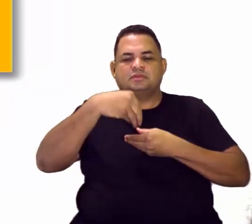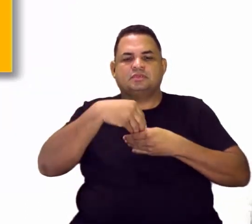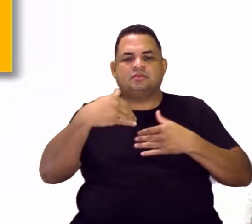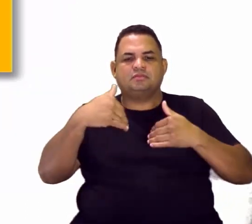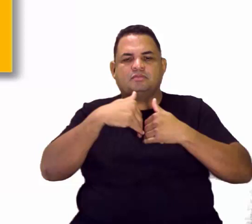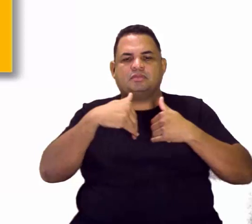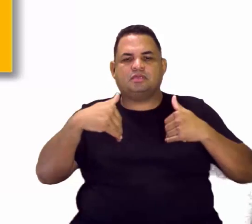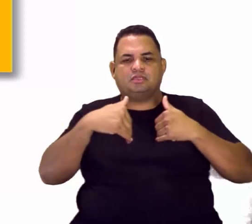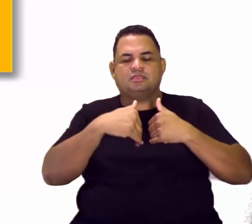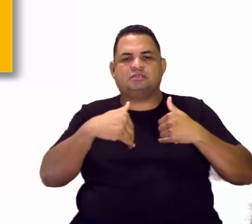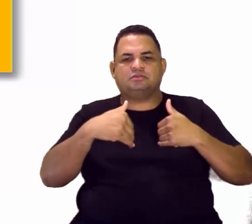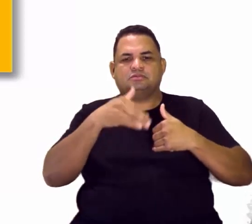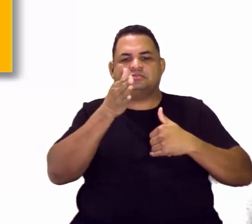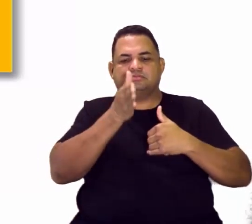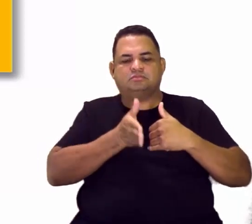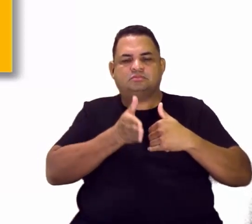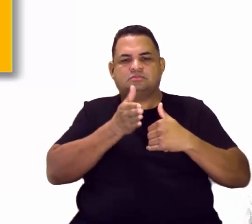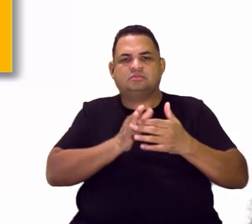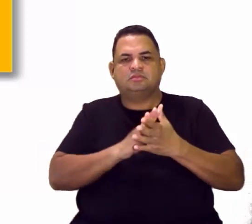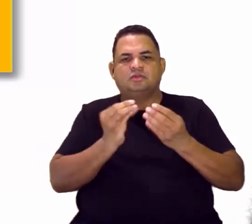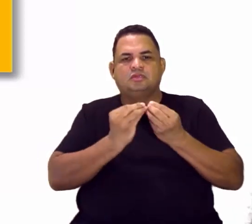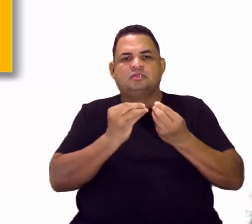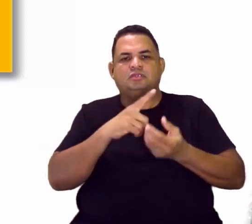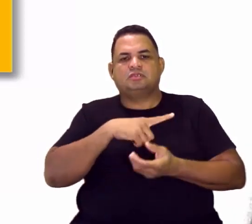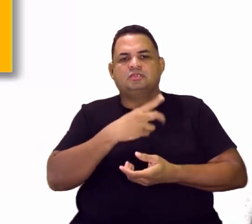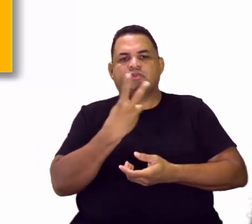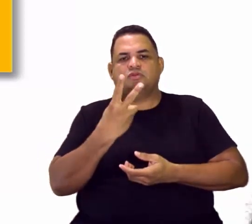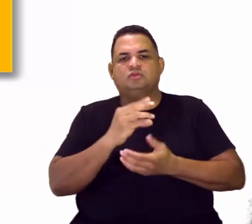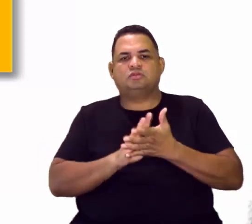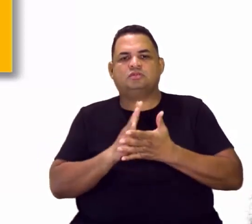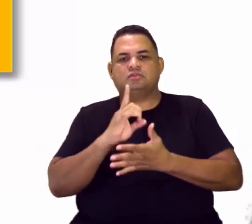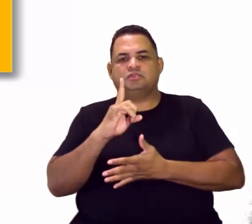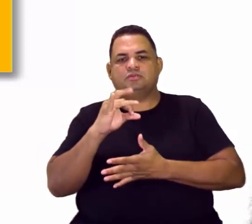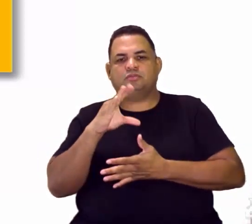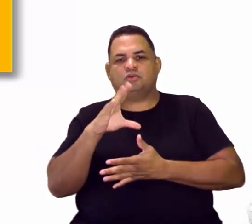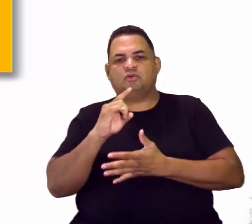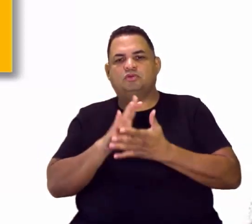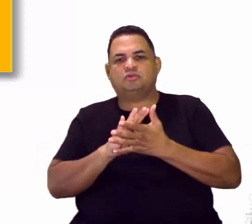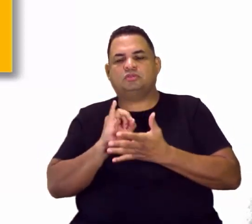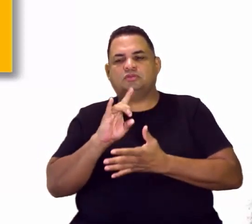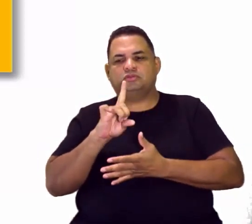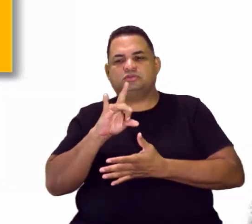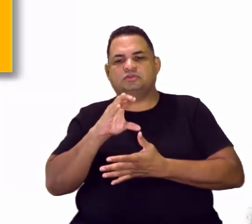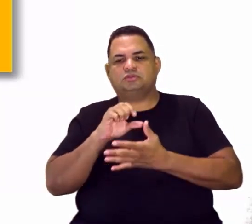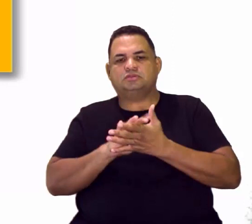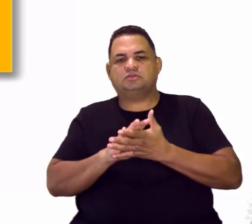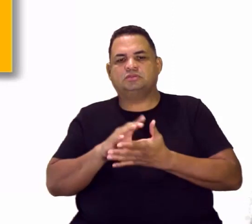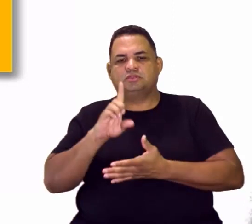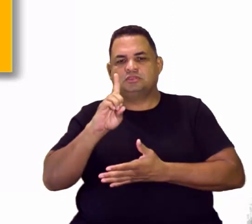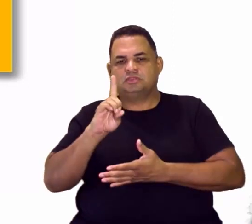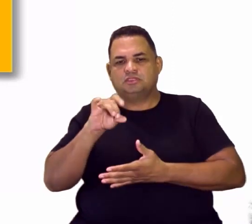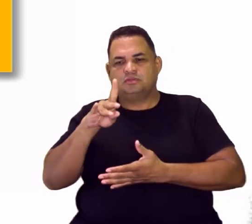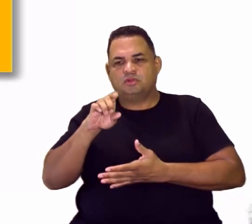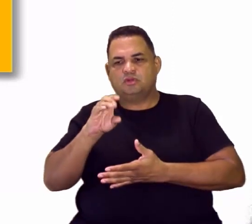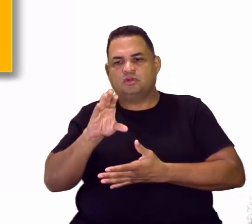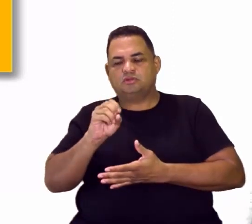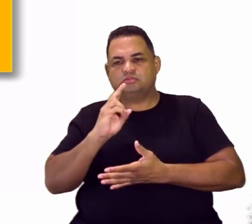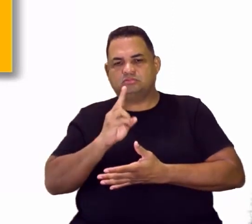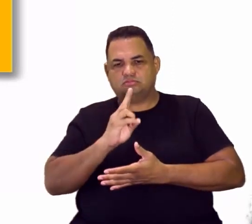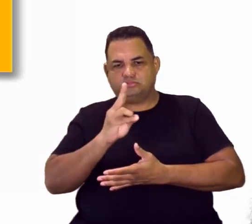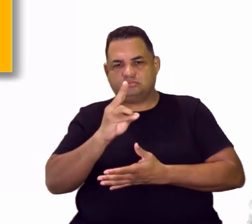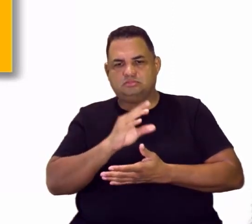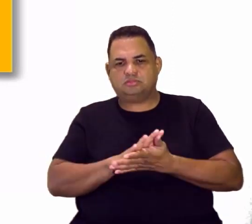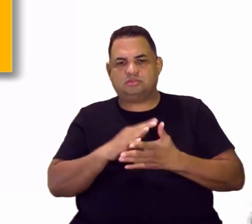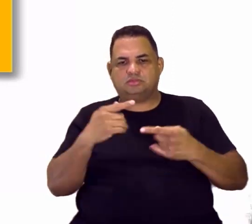moléculas. E aí nós temos os três tipos: o dipolo induzido, o dipolo